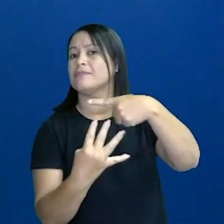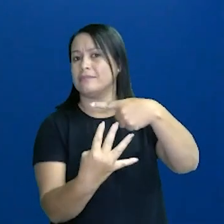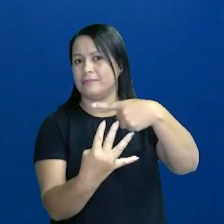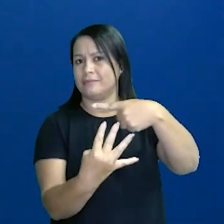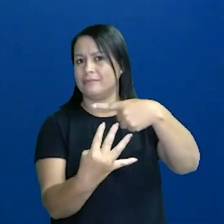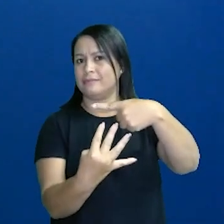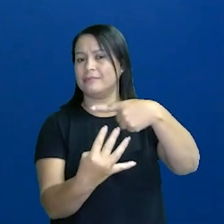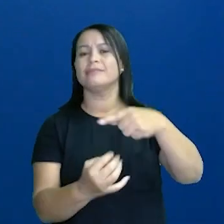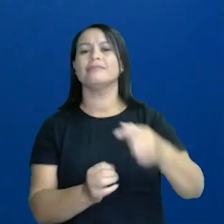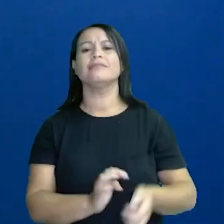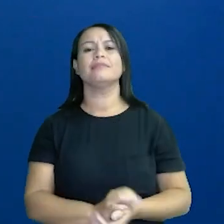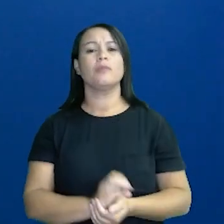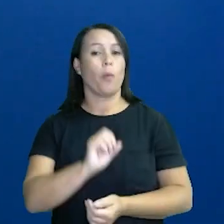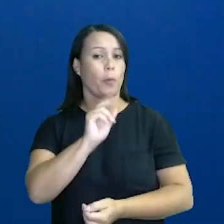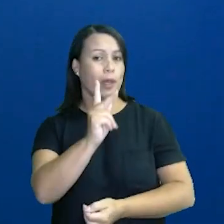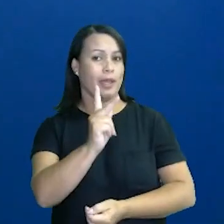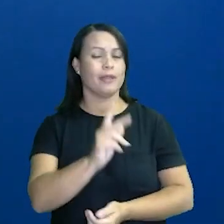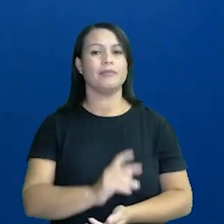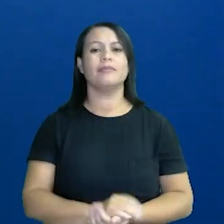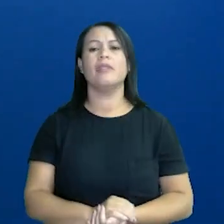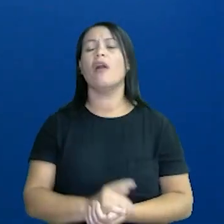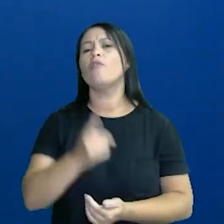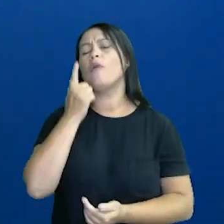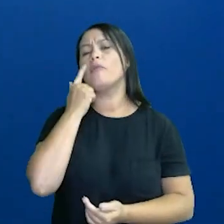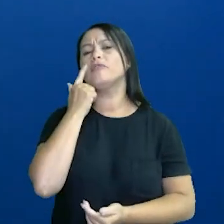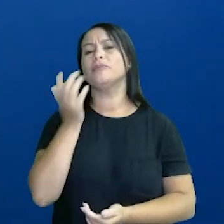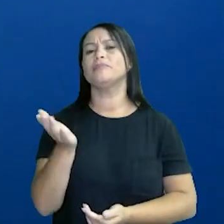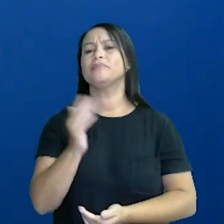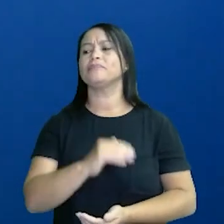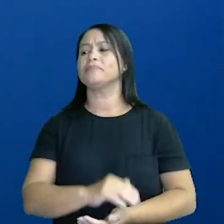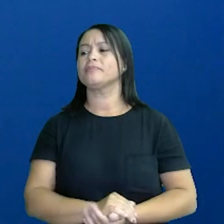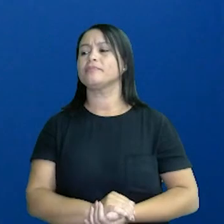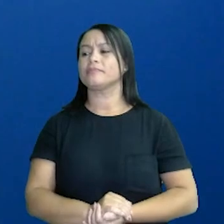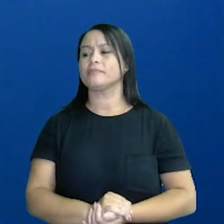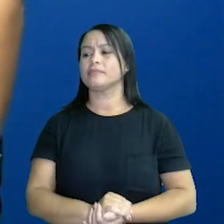de 4, tá ok? Então, vamos lá.